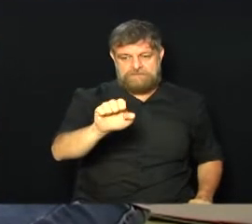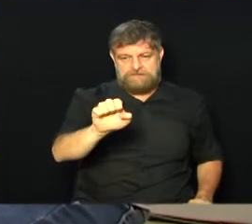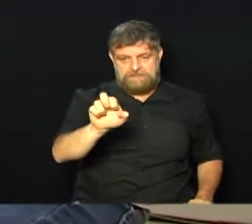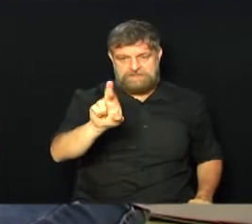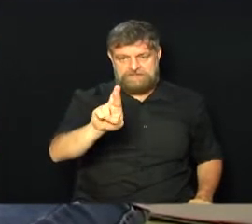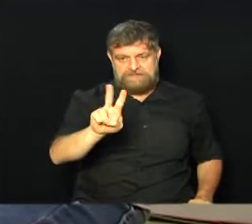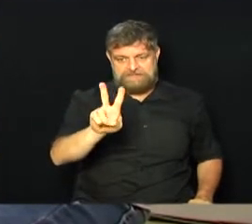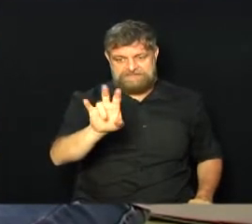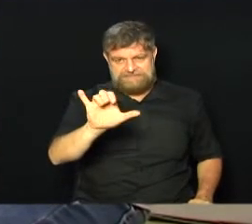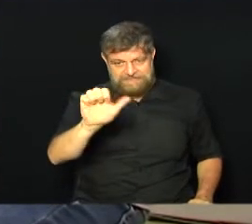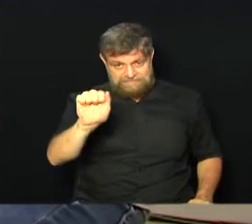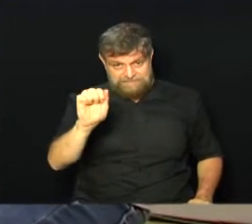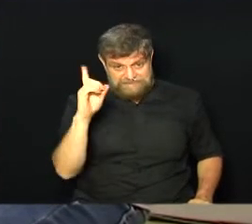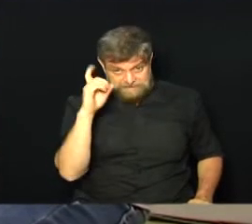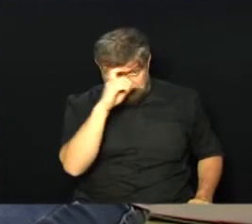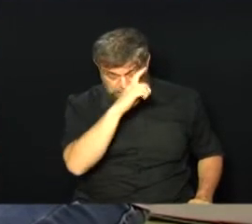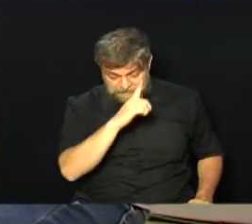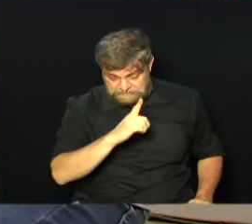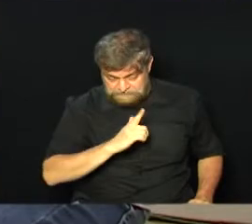dificuldades?